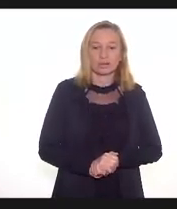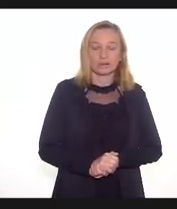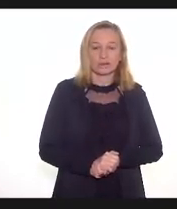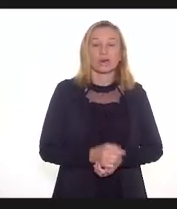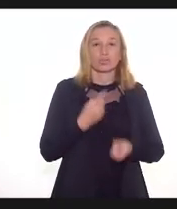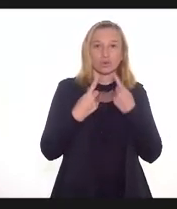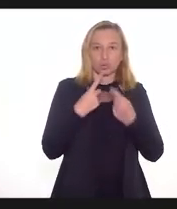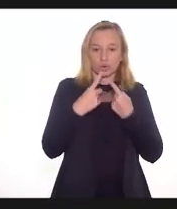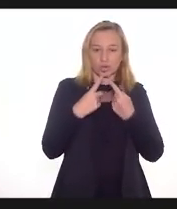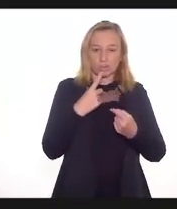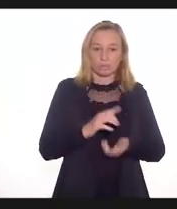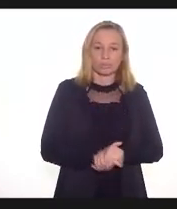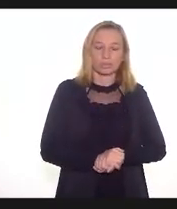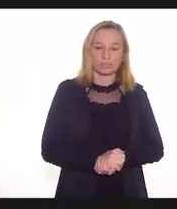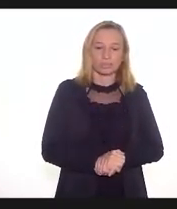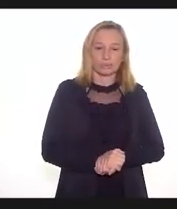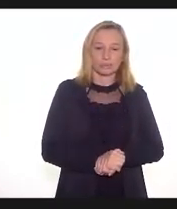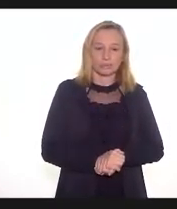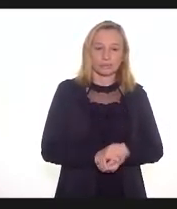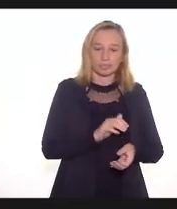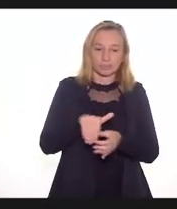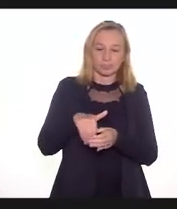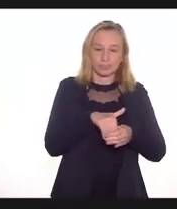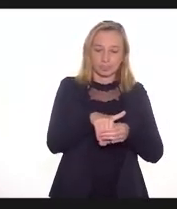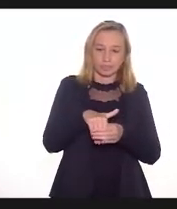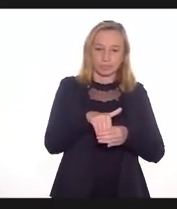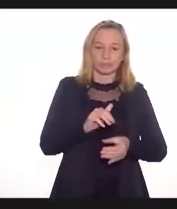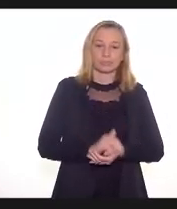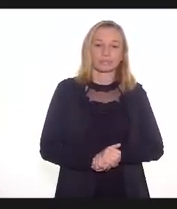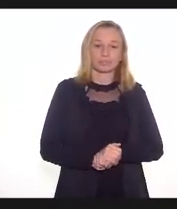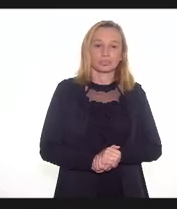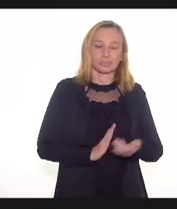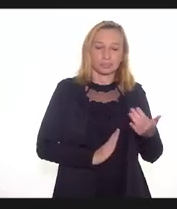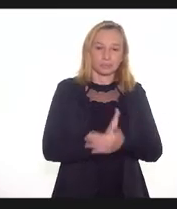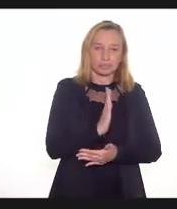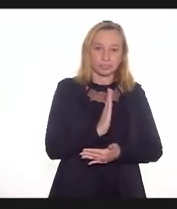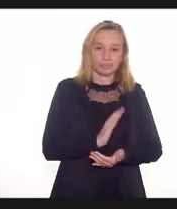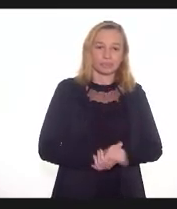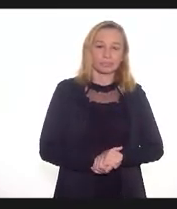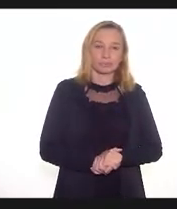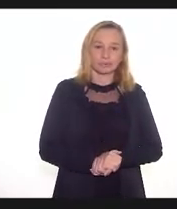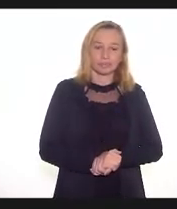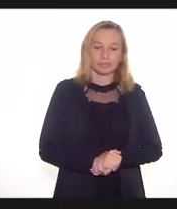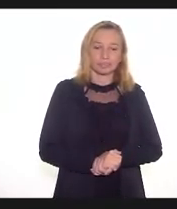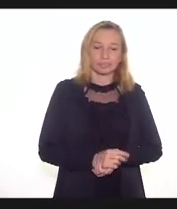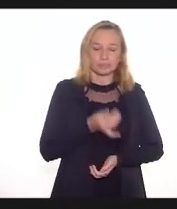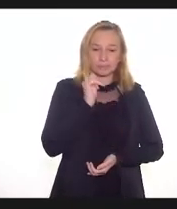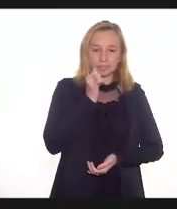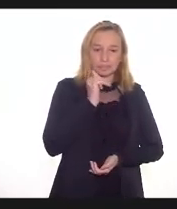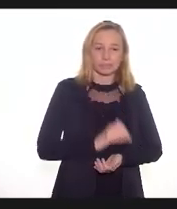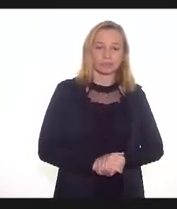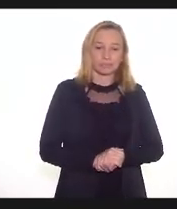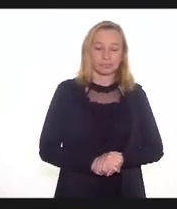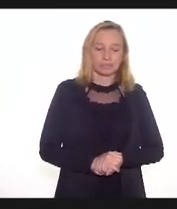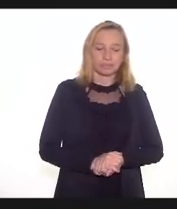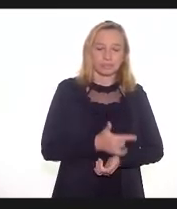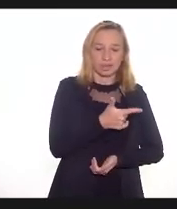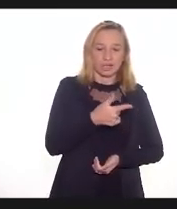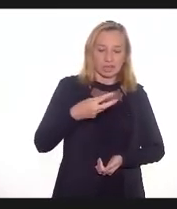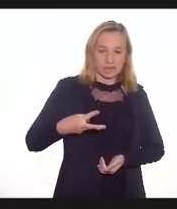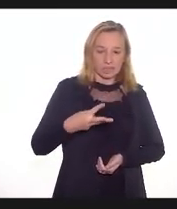Em discussão, em votação, aprovado. Relator 13 da